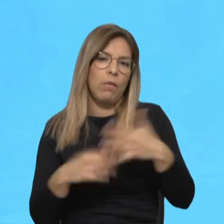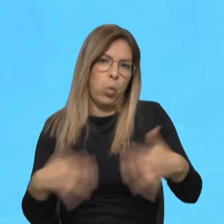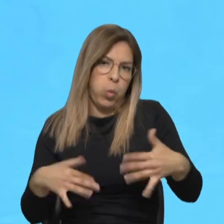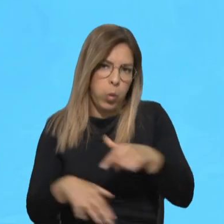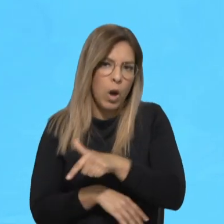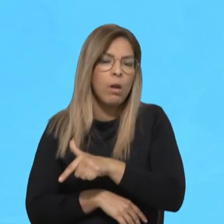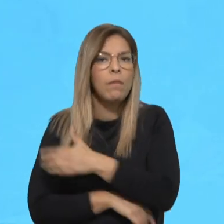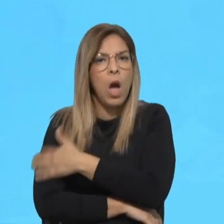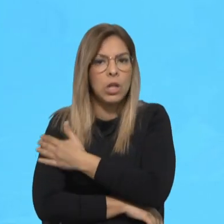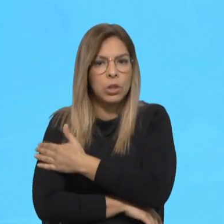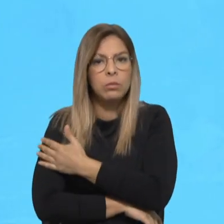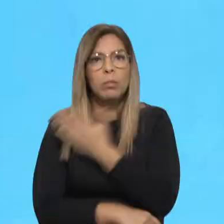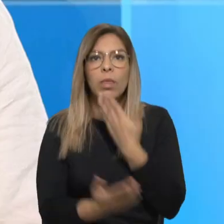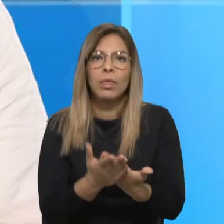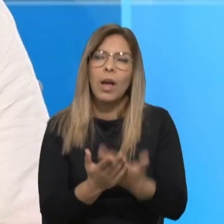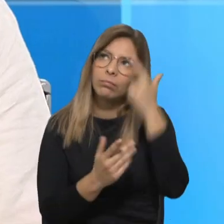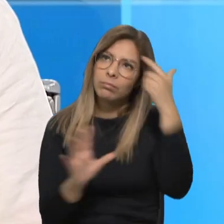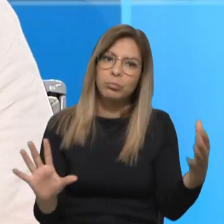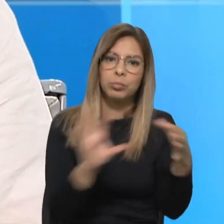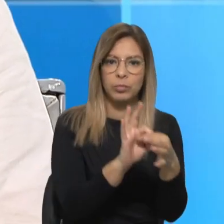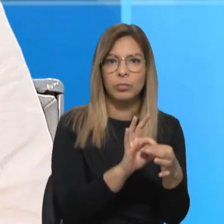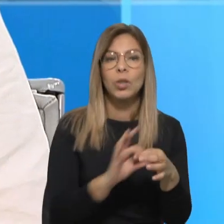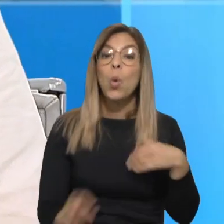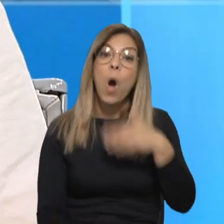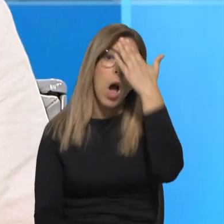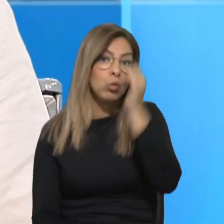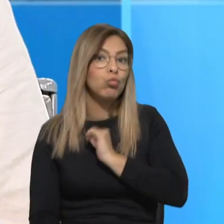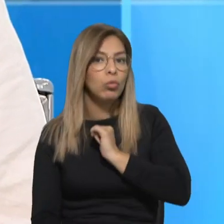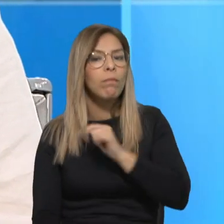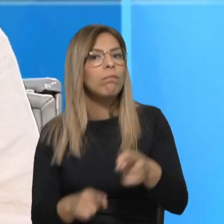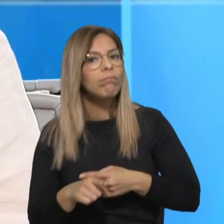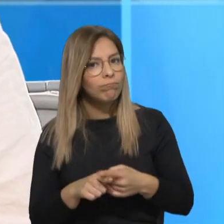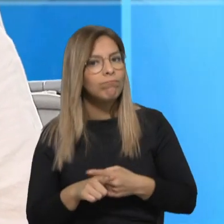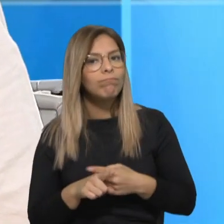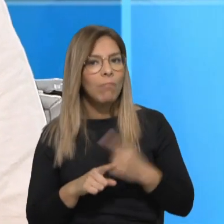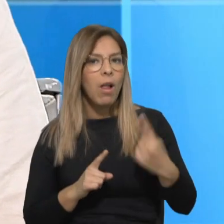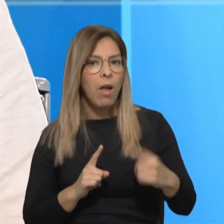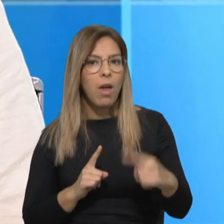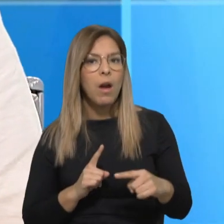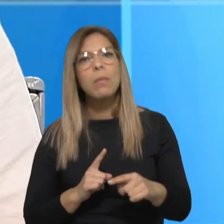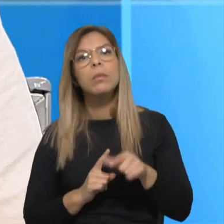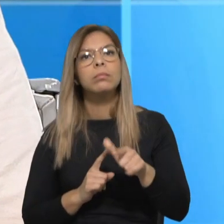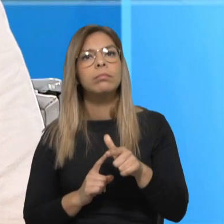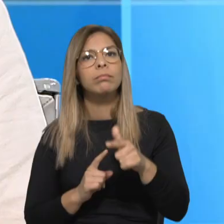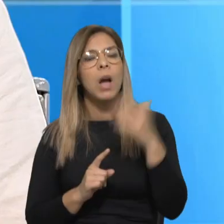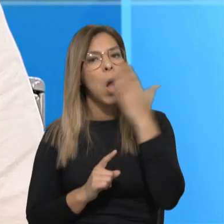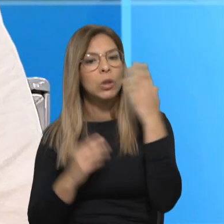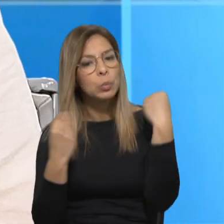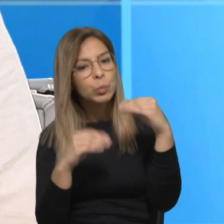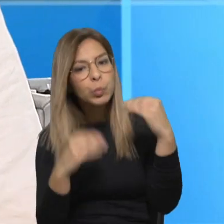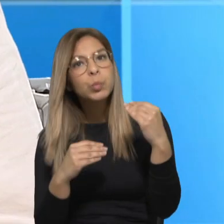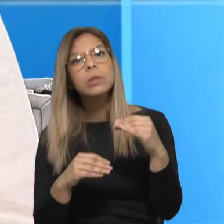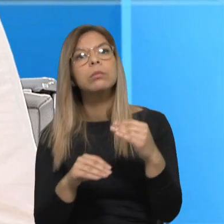propor a construção de novos dinamismos. Exatamente. Eu acho que até tem sido muito interessante, tem-se mantido as catequeses. As catequeses já